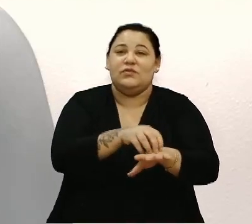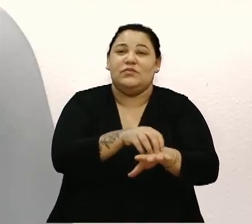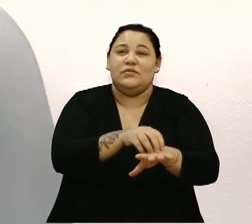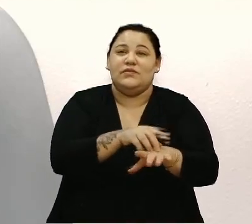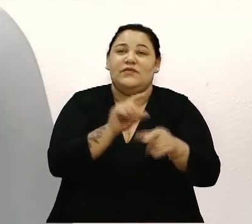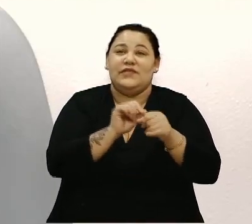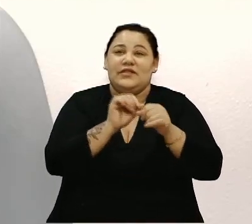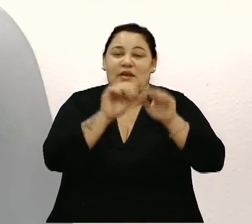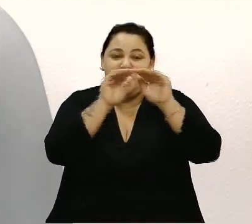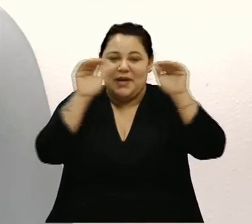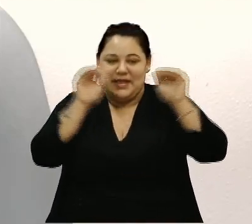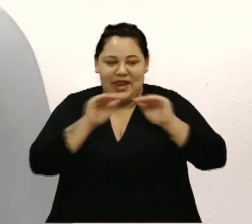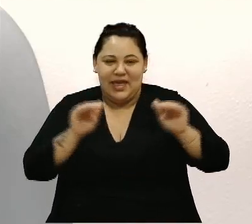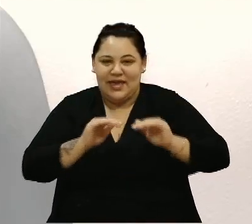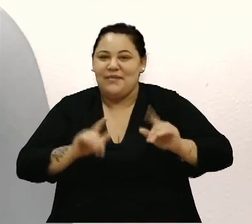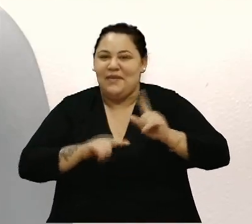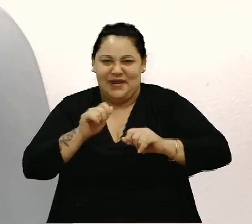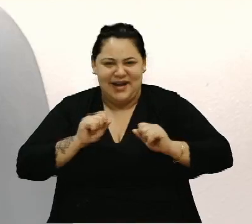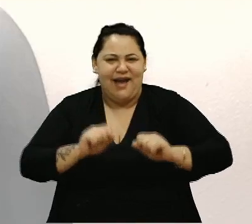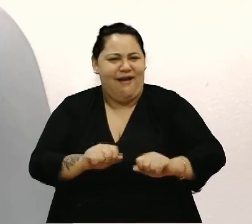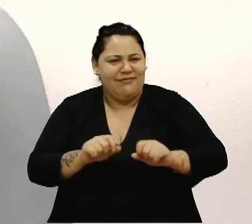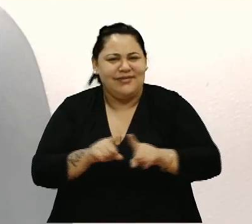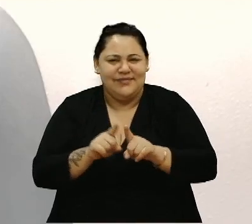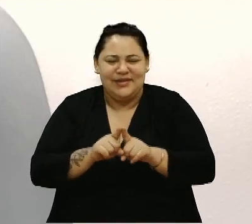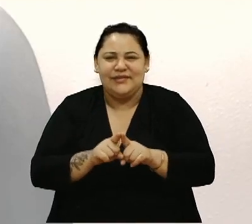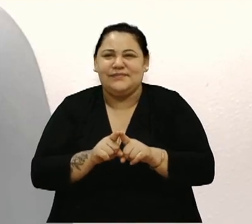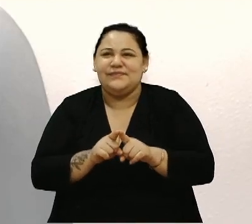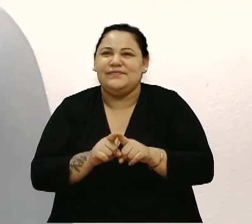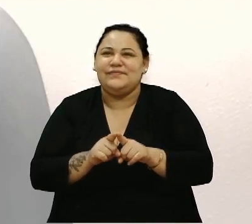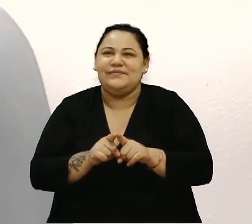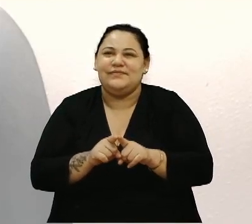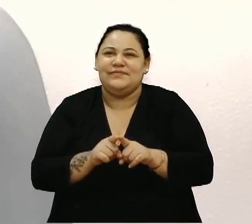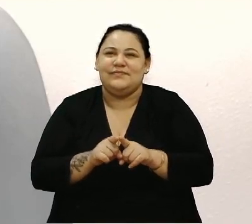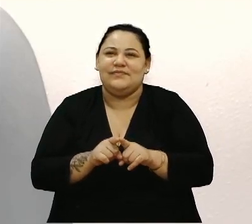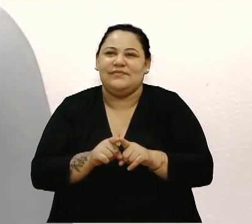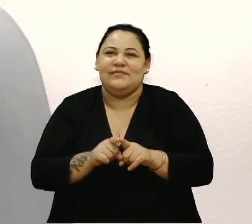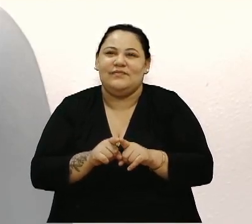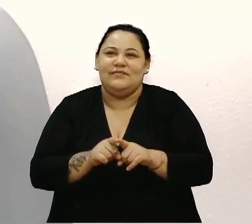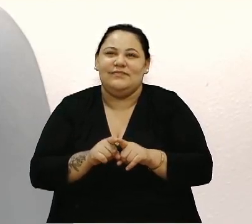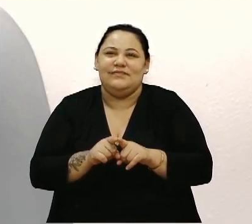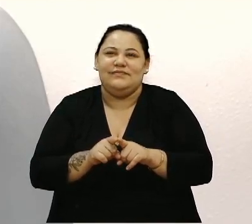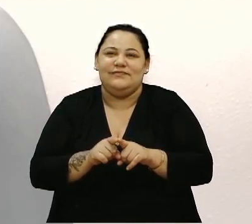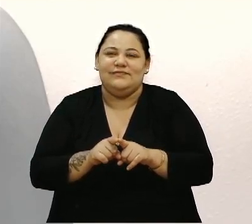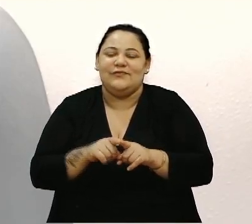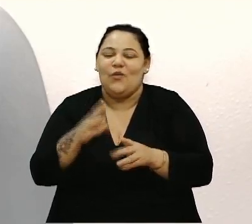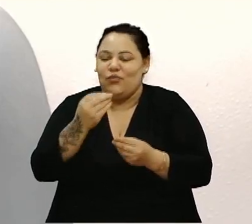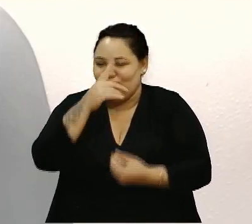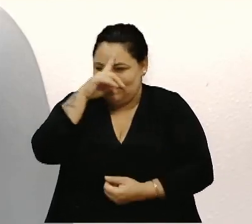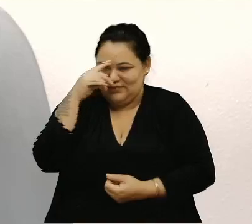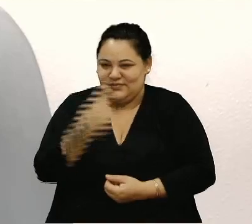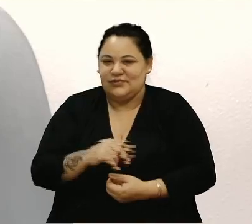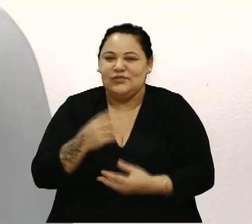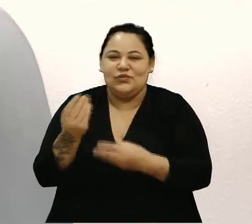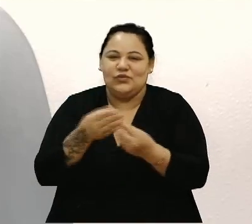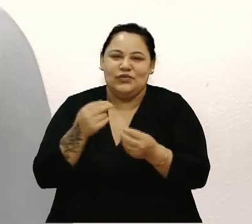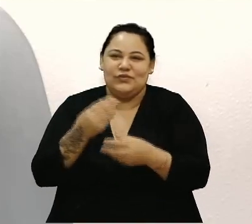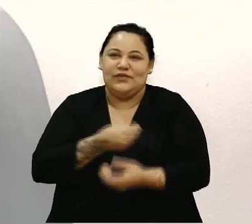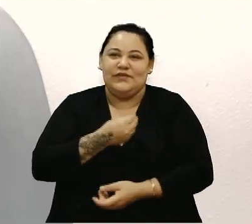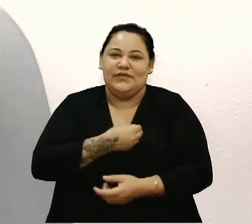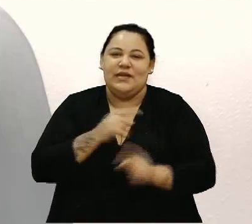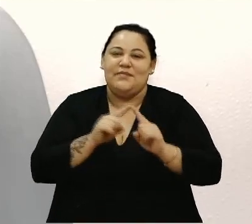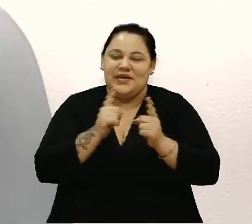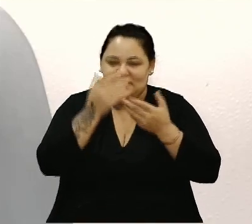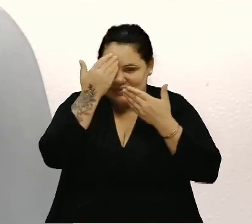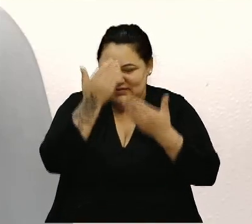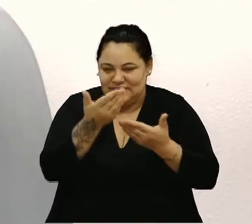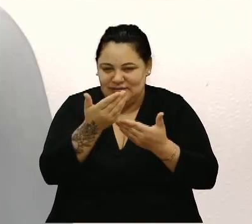prateleira para supermercado. Foi muito trabalhoso toda a minha vida, mas era gratidão